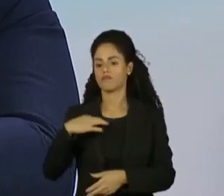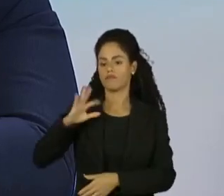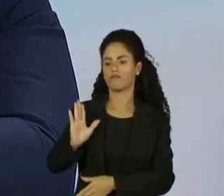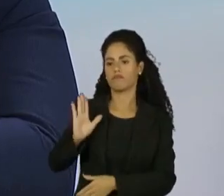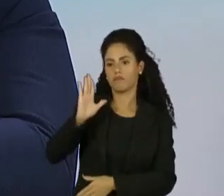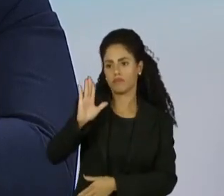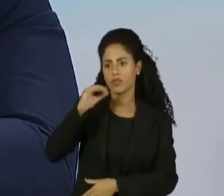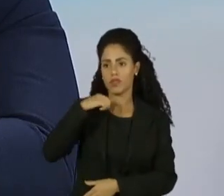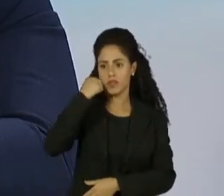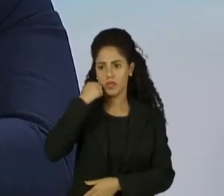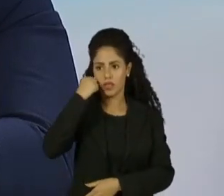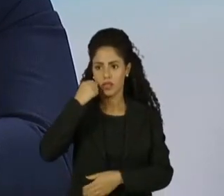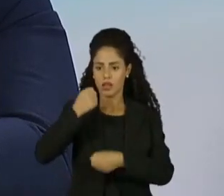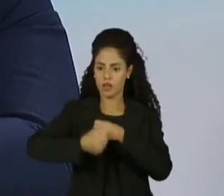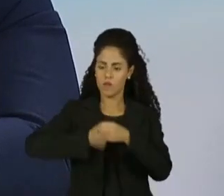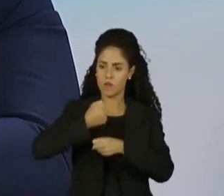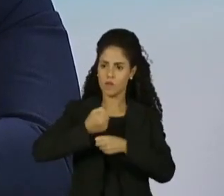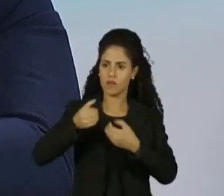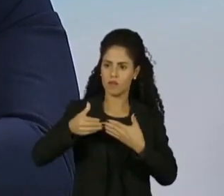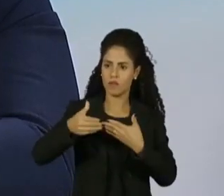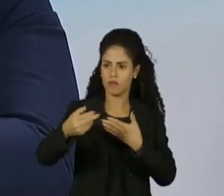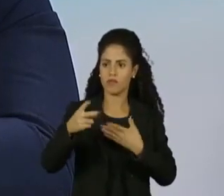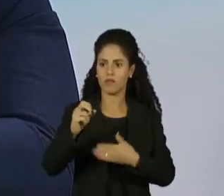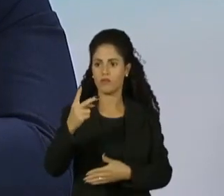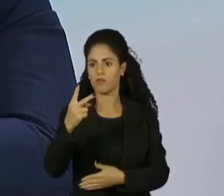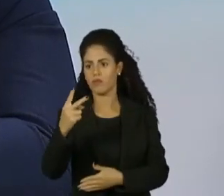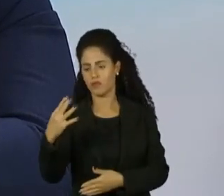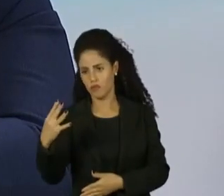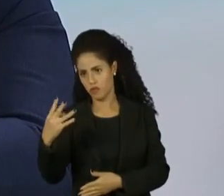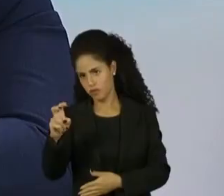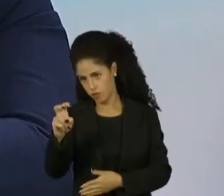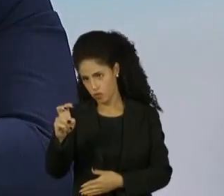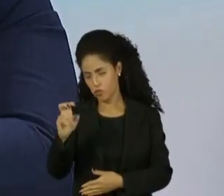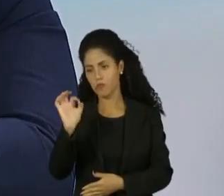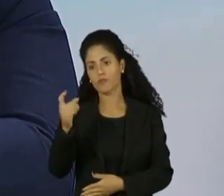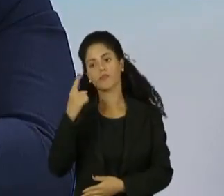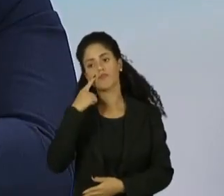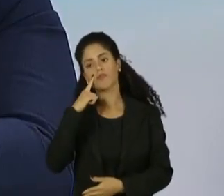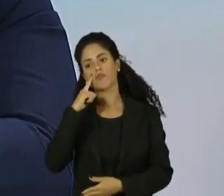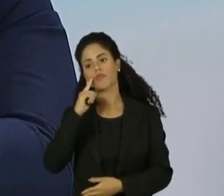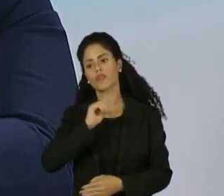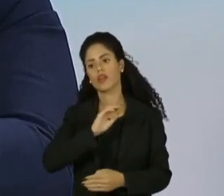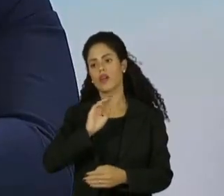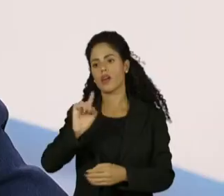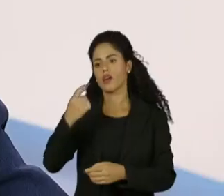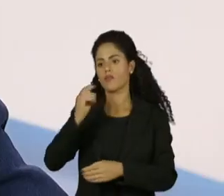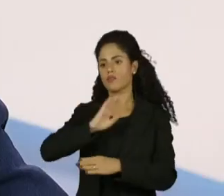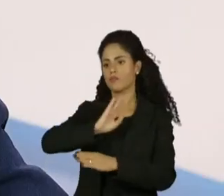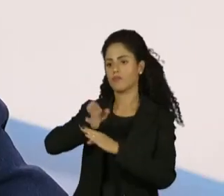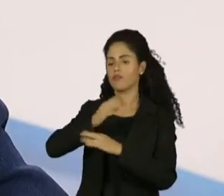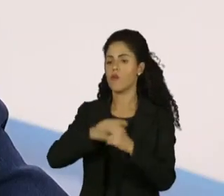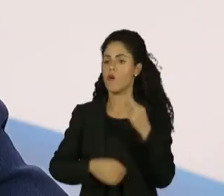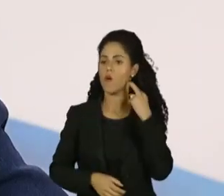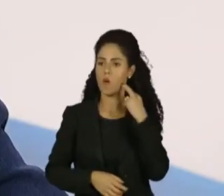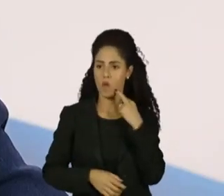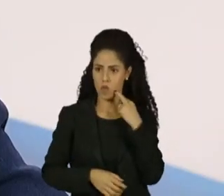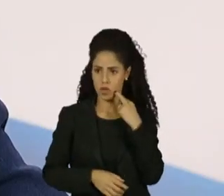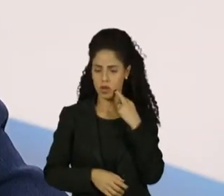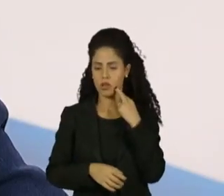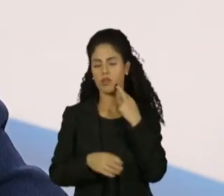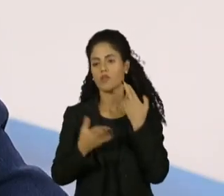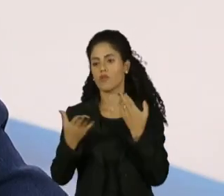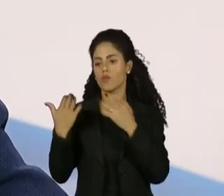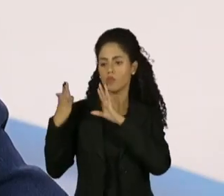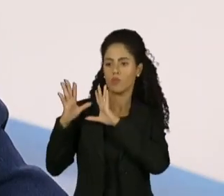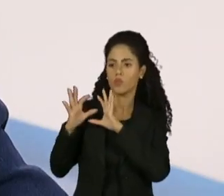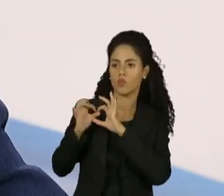presidência do Senado no ano que vem. E aí te faço uma pergunta. Na última eleição, o senhor é derrotado pelo Rodrigo Pacheco num contexto em